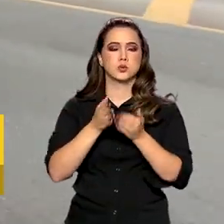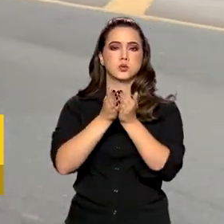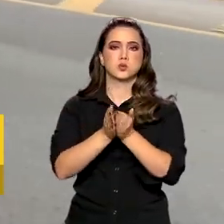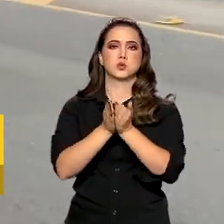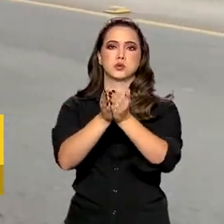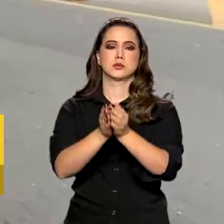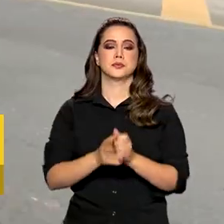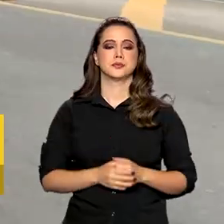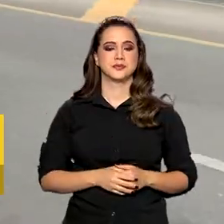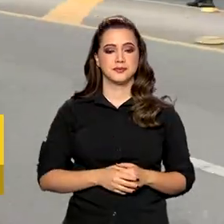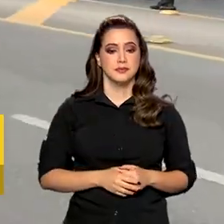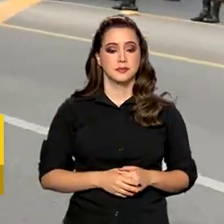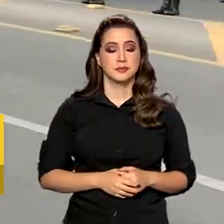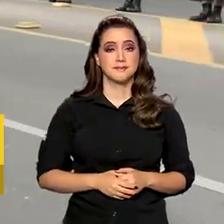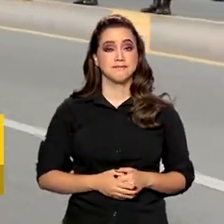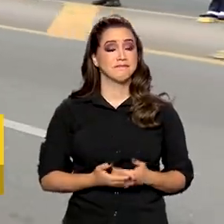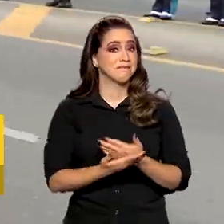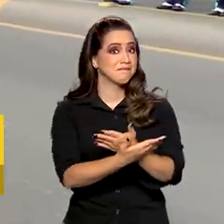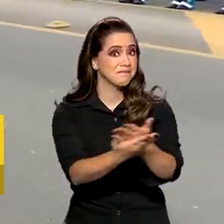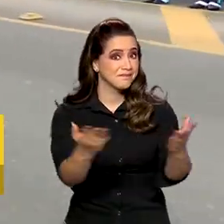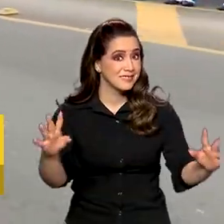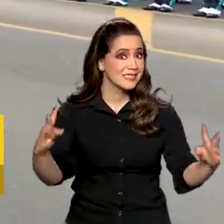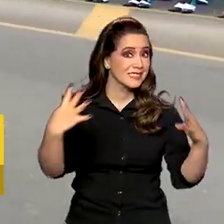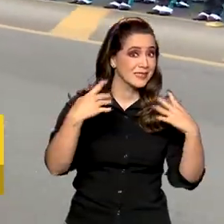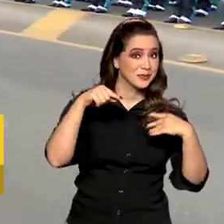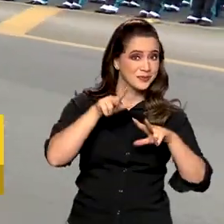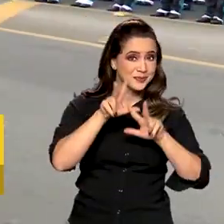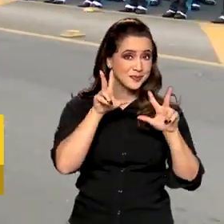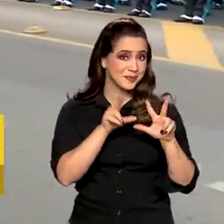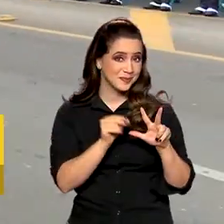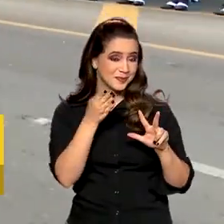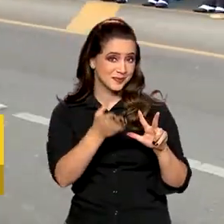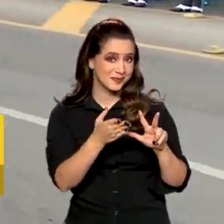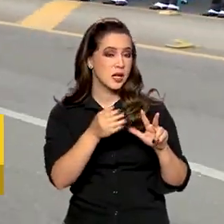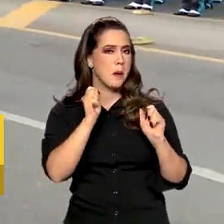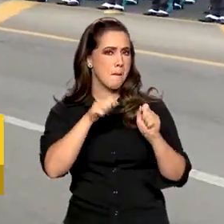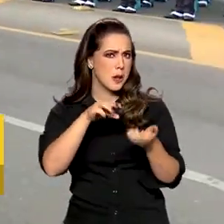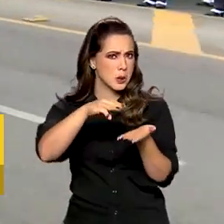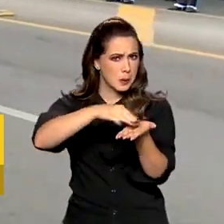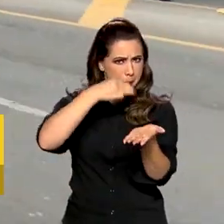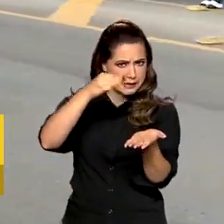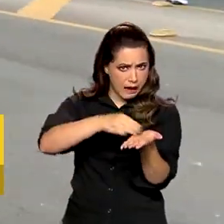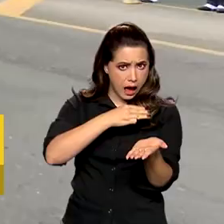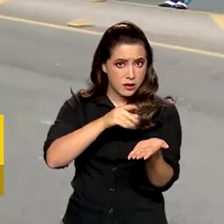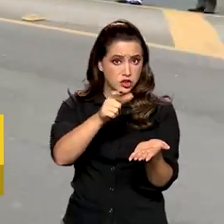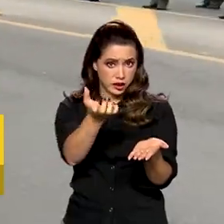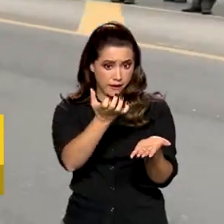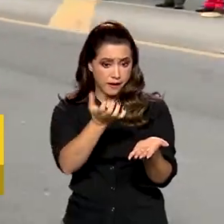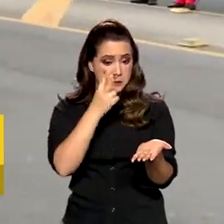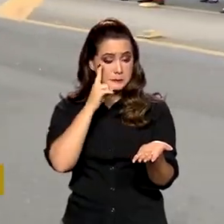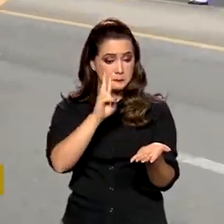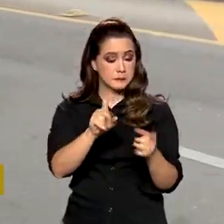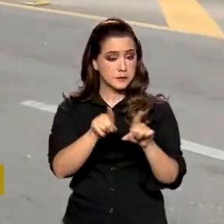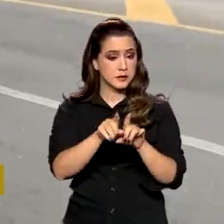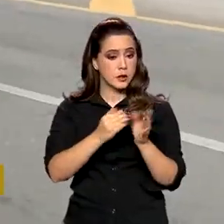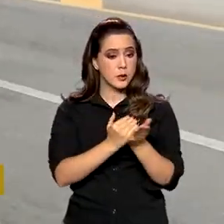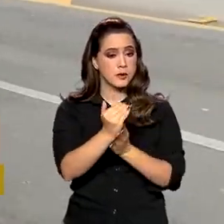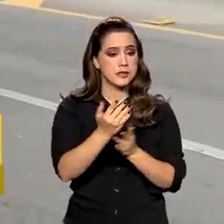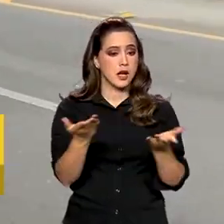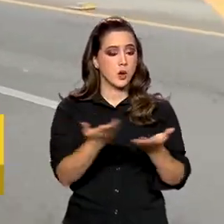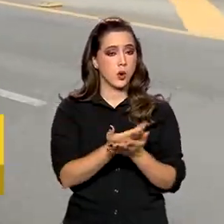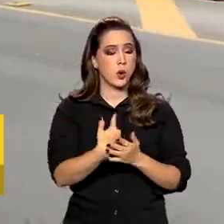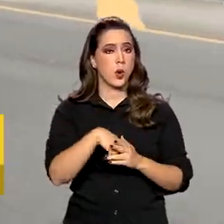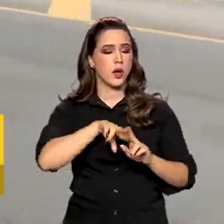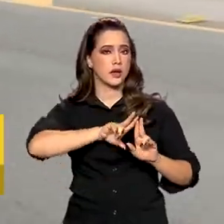esse desfile. Você que nos acompanha aqui ao vivo pela TV Brasil, mande a sua mensagem, mande o seu recado. A partir de agora, a gente vai